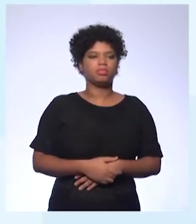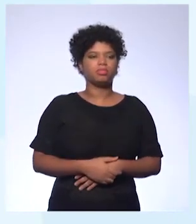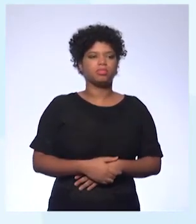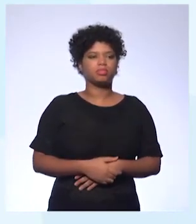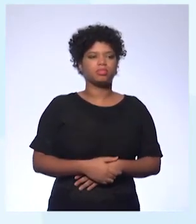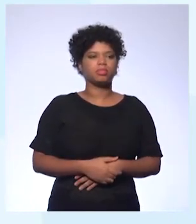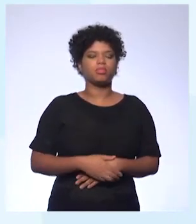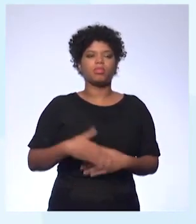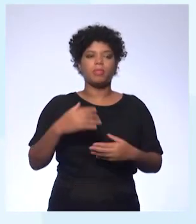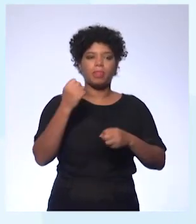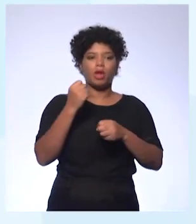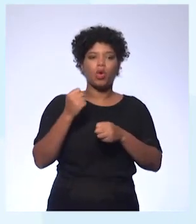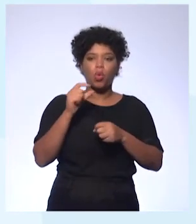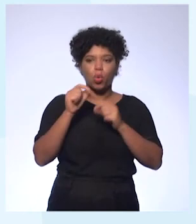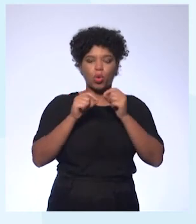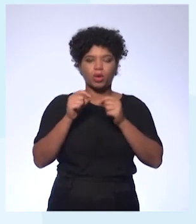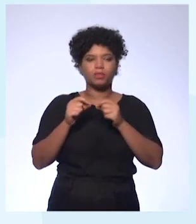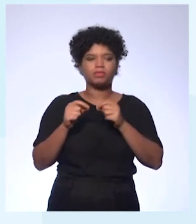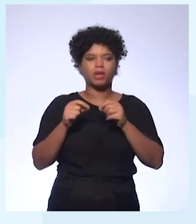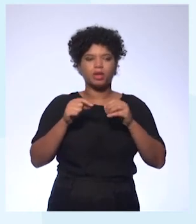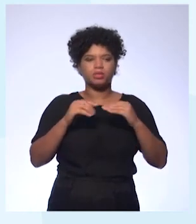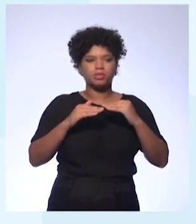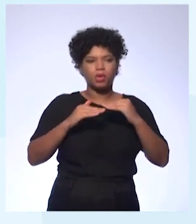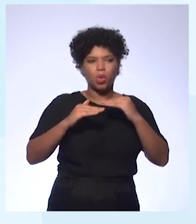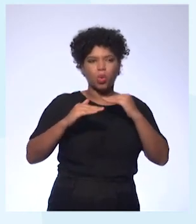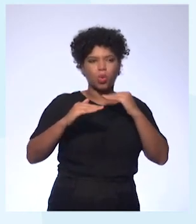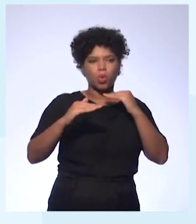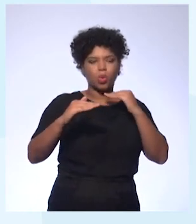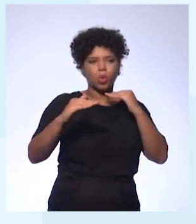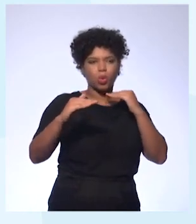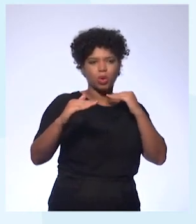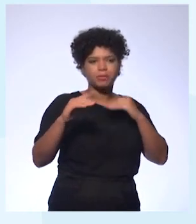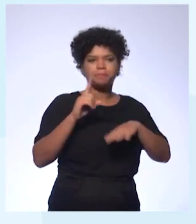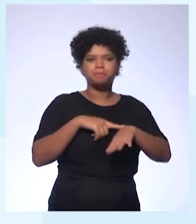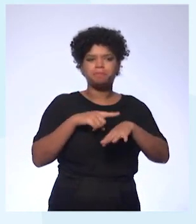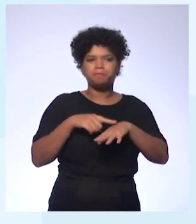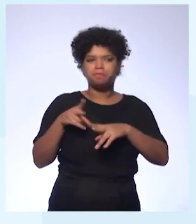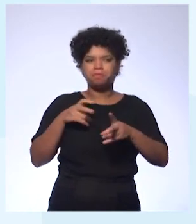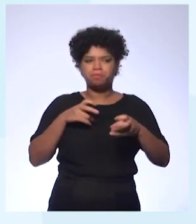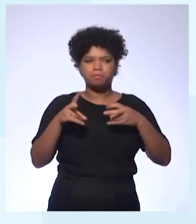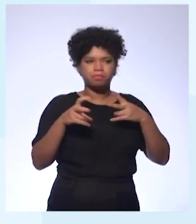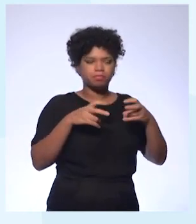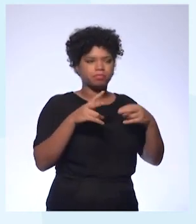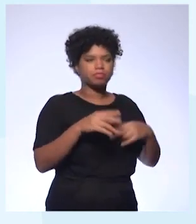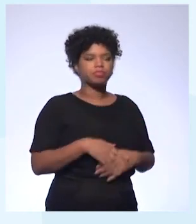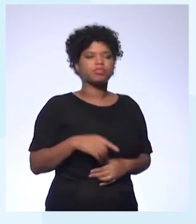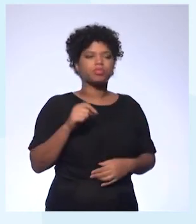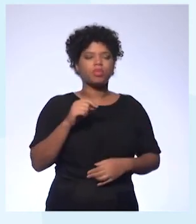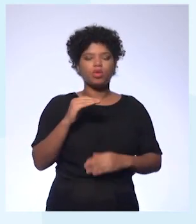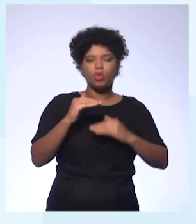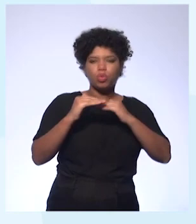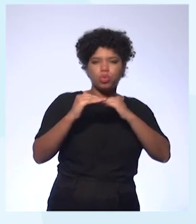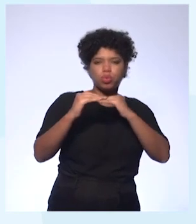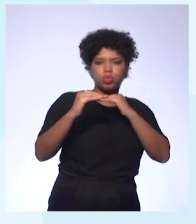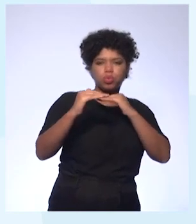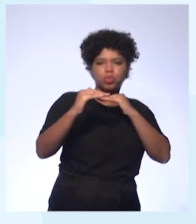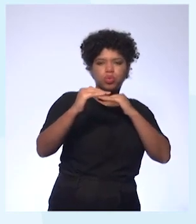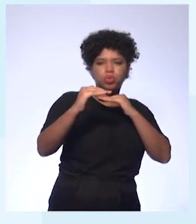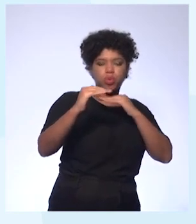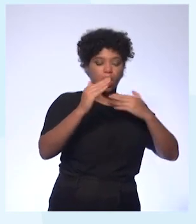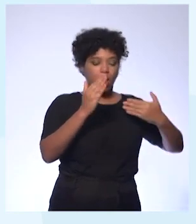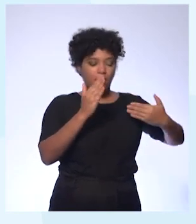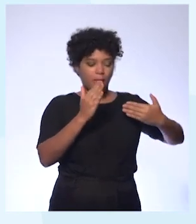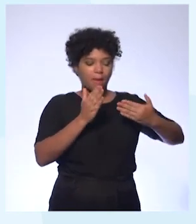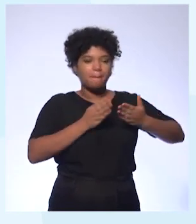lá, construir uma linha do tempo na qual você consiga visualizar, desde o ponto de partida do